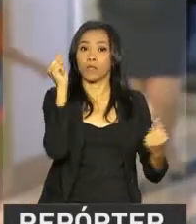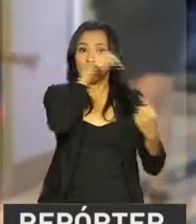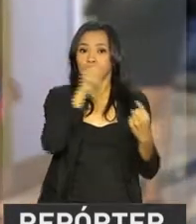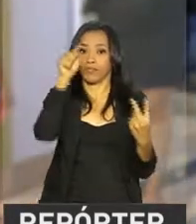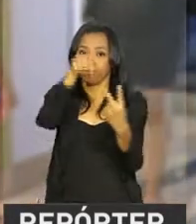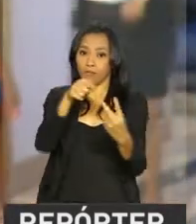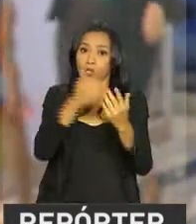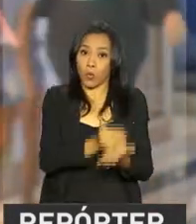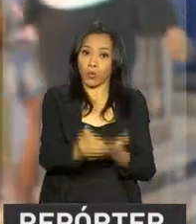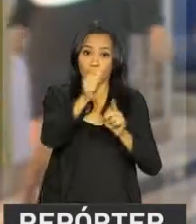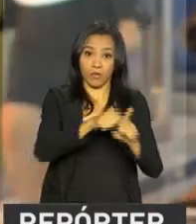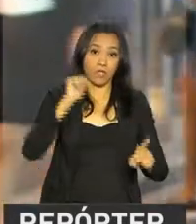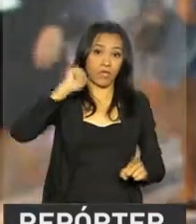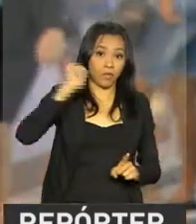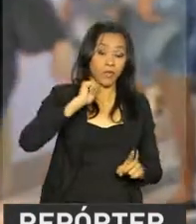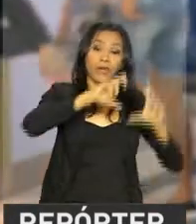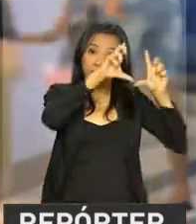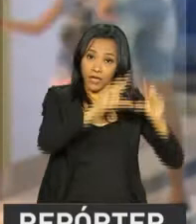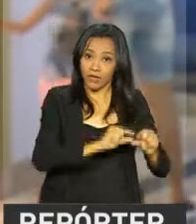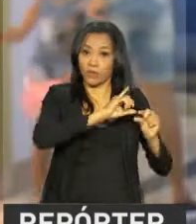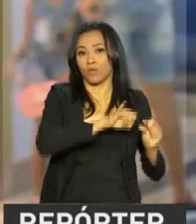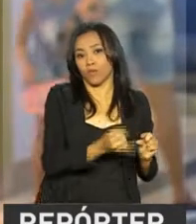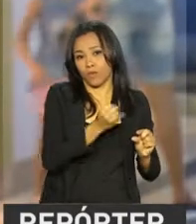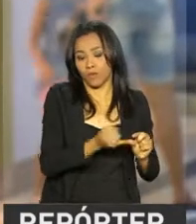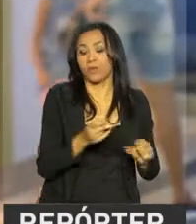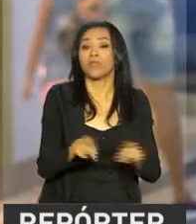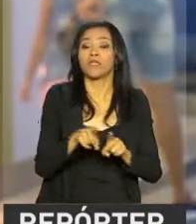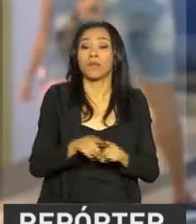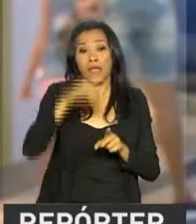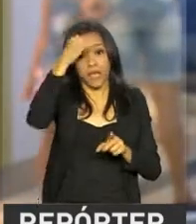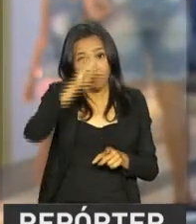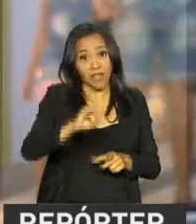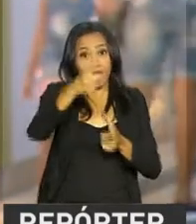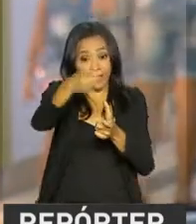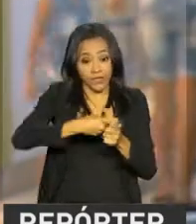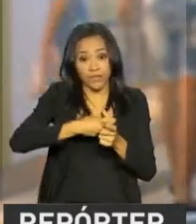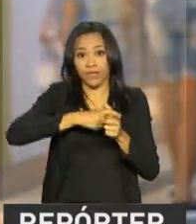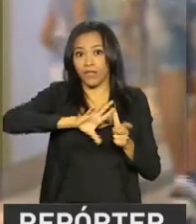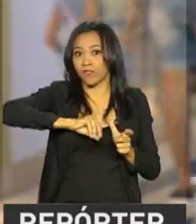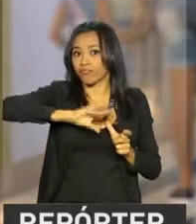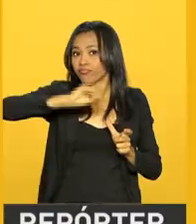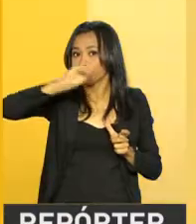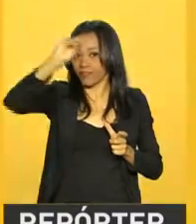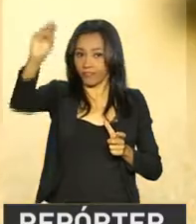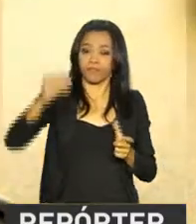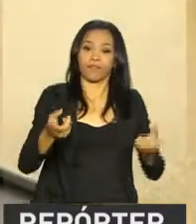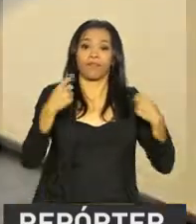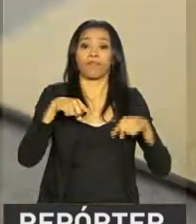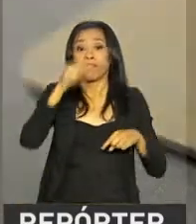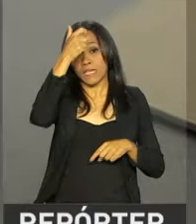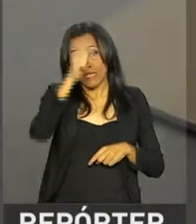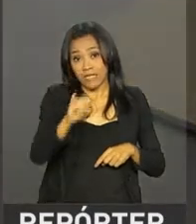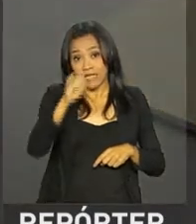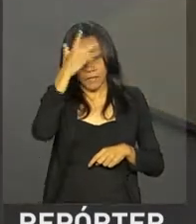abril: reduzir os juros cobrados e evitar que a dívida se torne uma verdadeira bola de neve. Se o consumidor